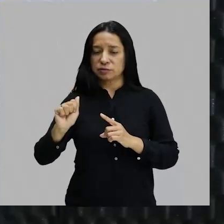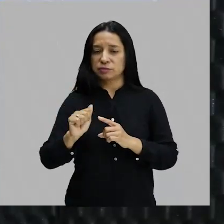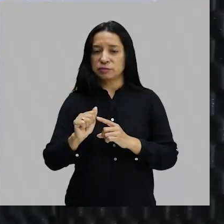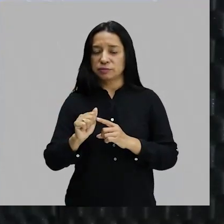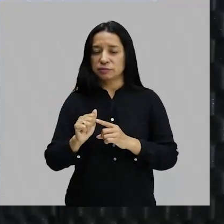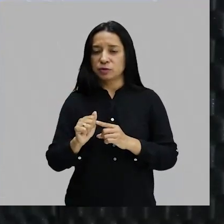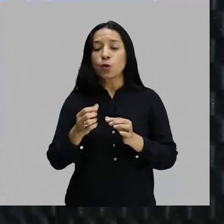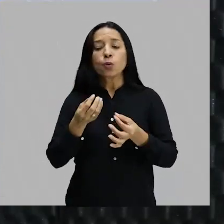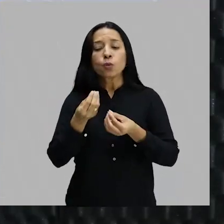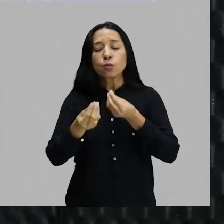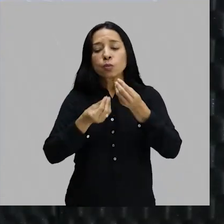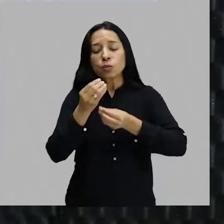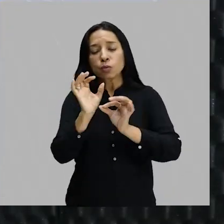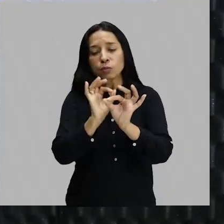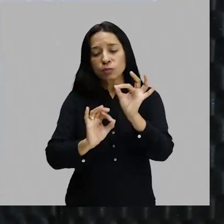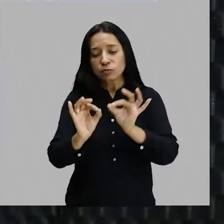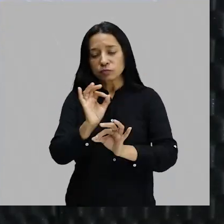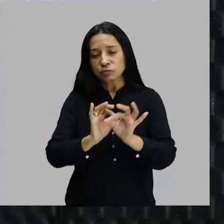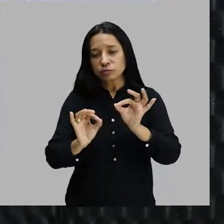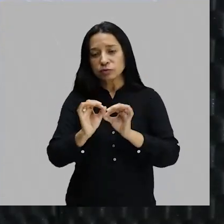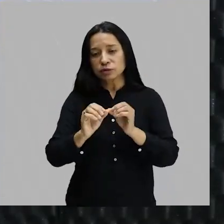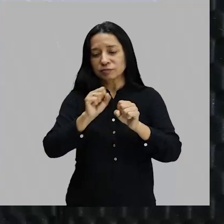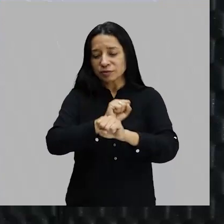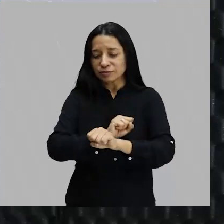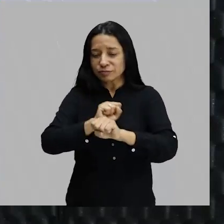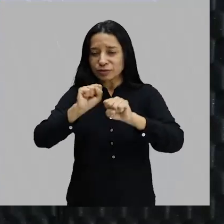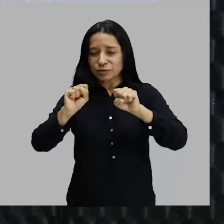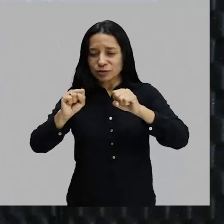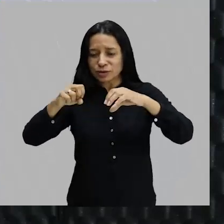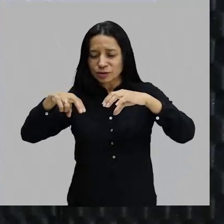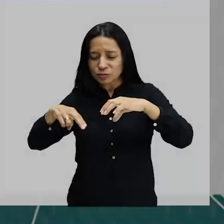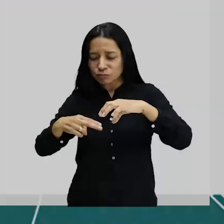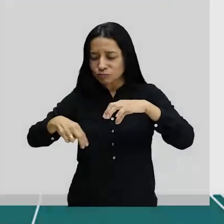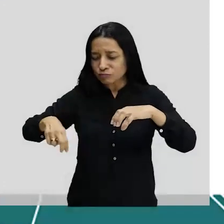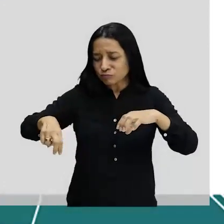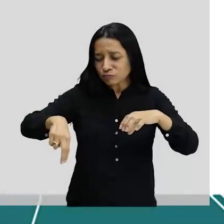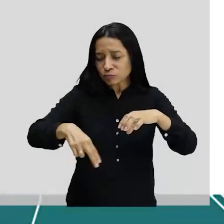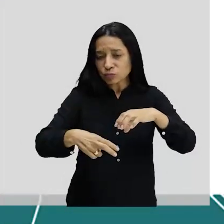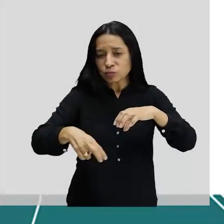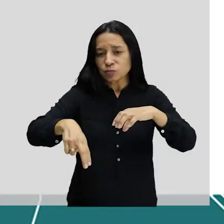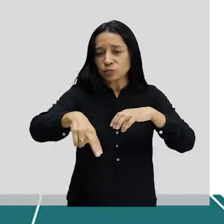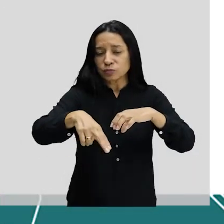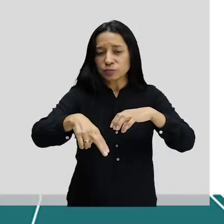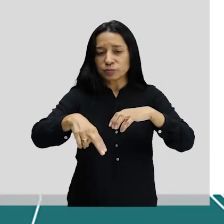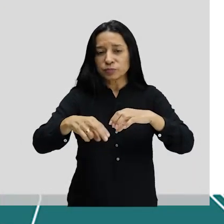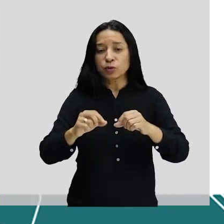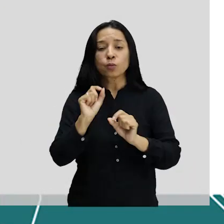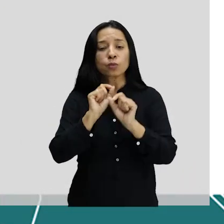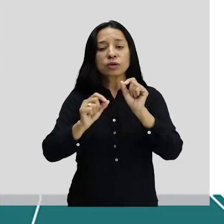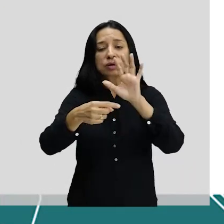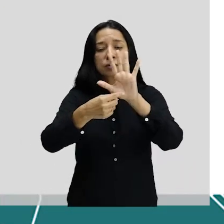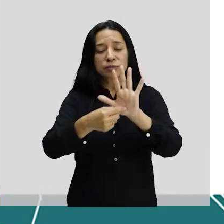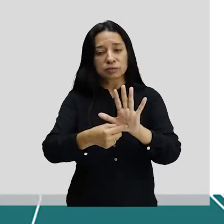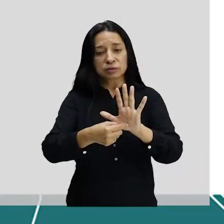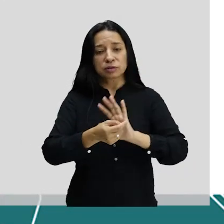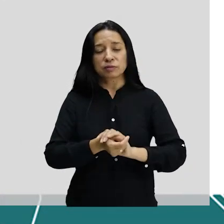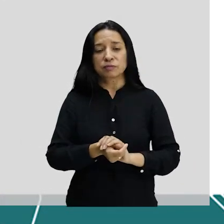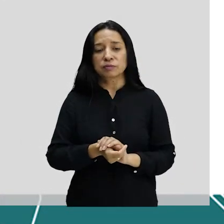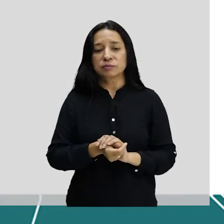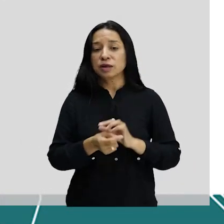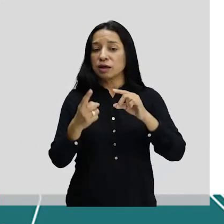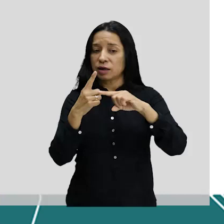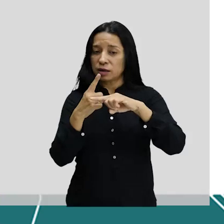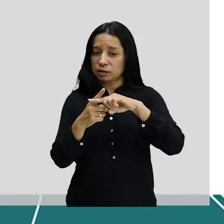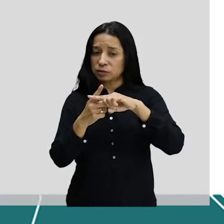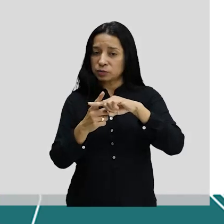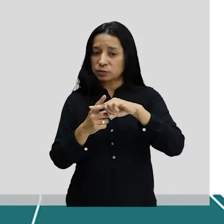aqui funcionava. Gente, é gigante esse labirinto interno. Professor, o que que se representava nessas catacumbas? A cruz,